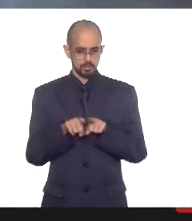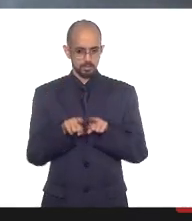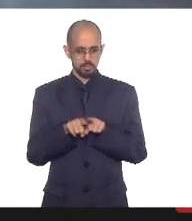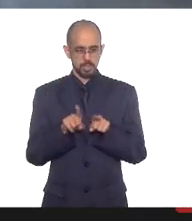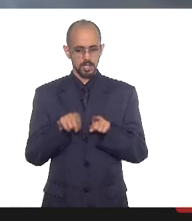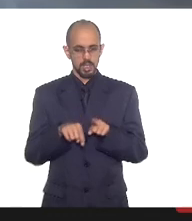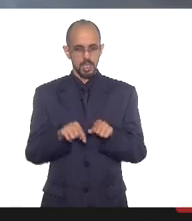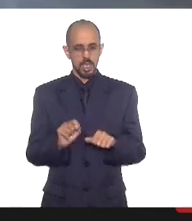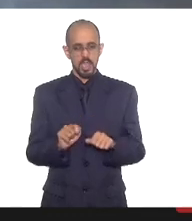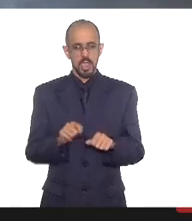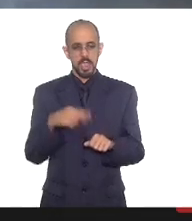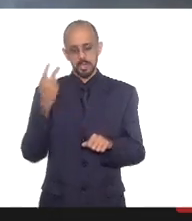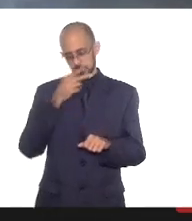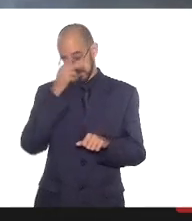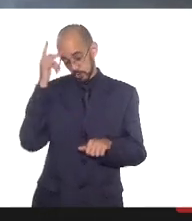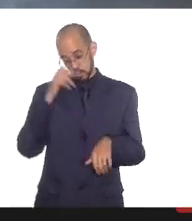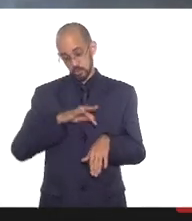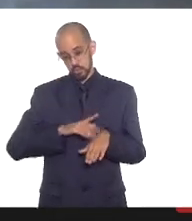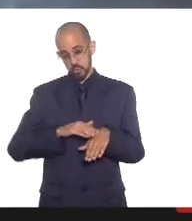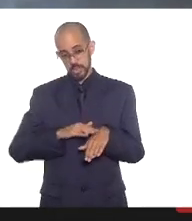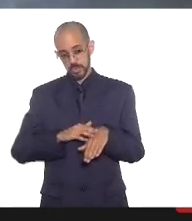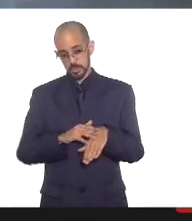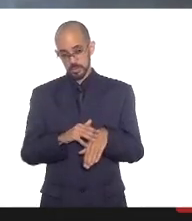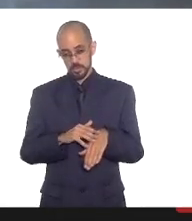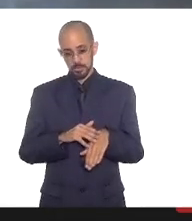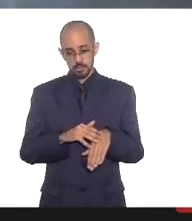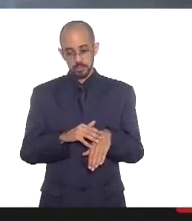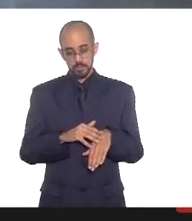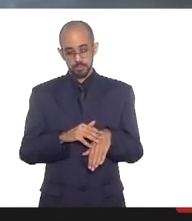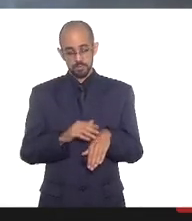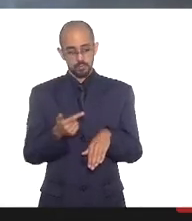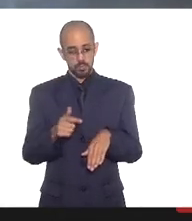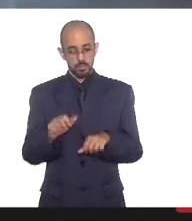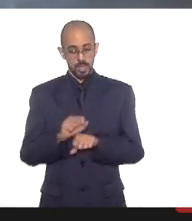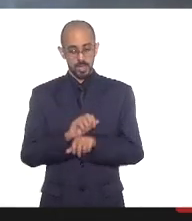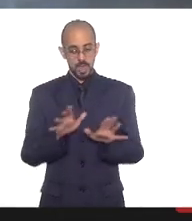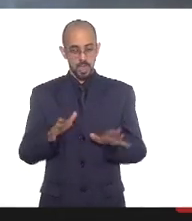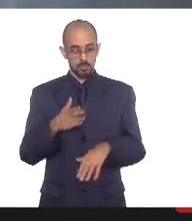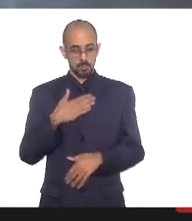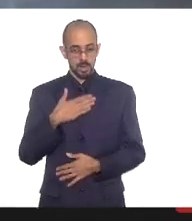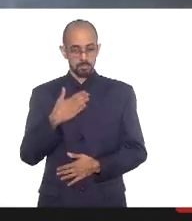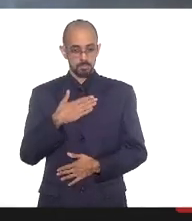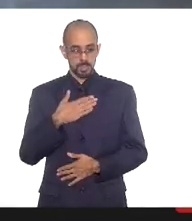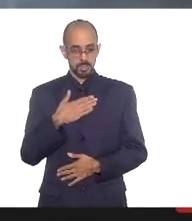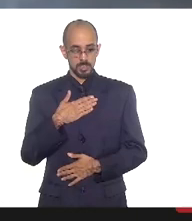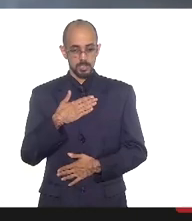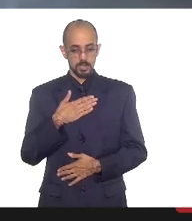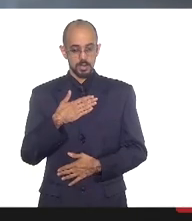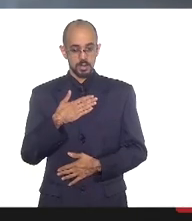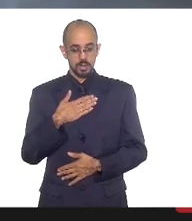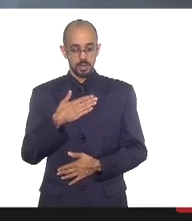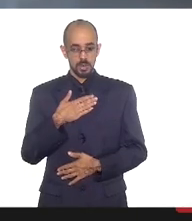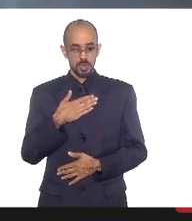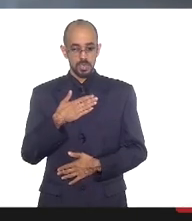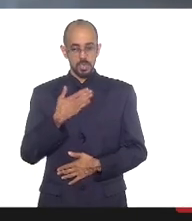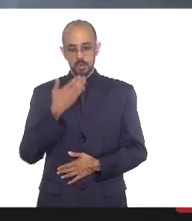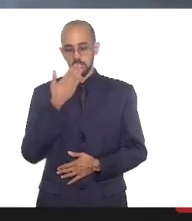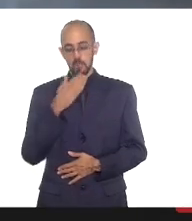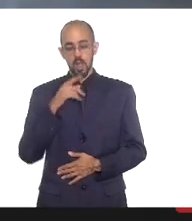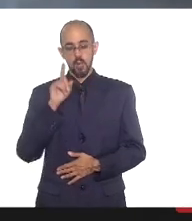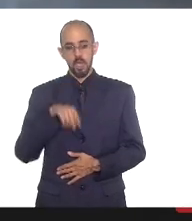grupo da vacinação de pessoas comunidade ainda não está claro para mim ou foi o nível de cobertura do grupo das pessoas